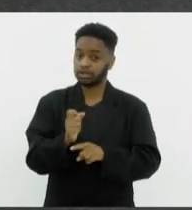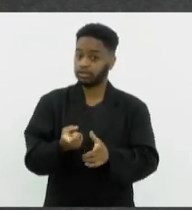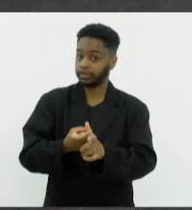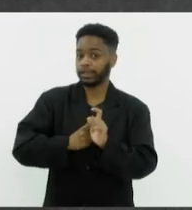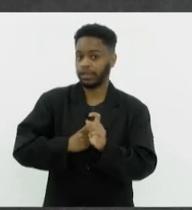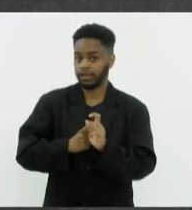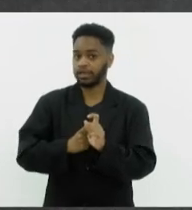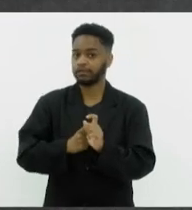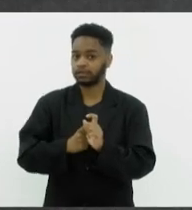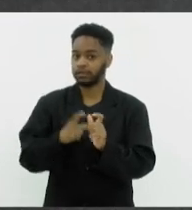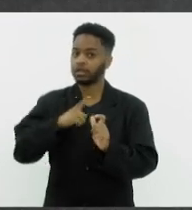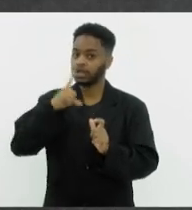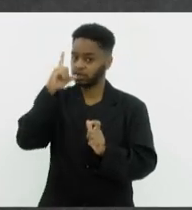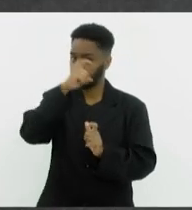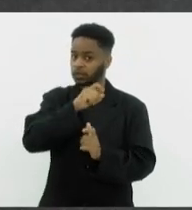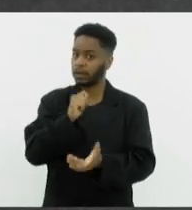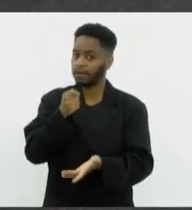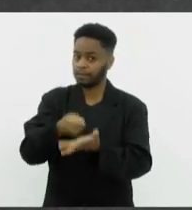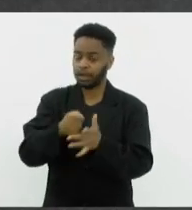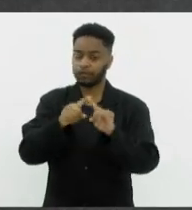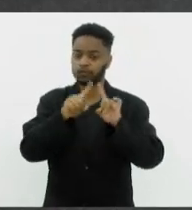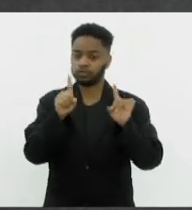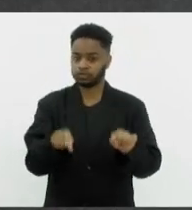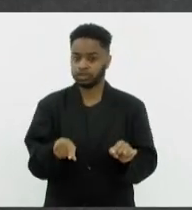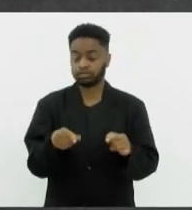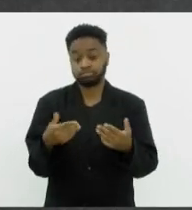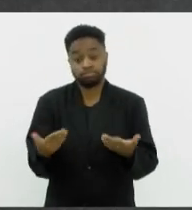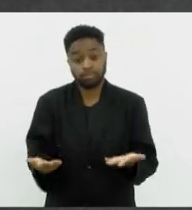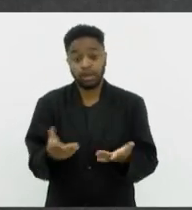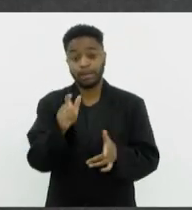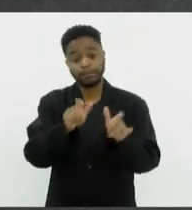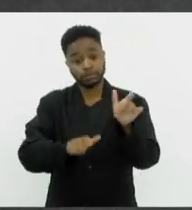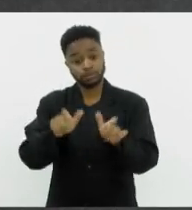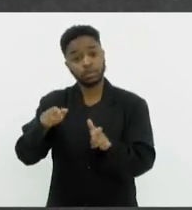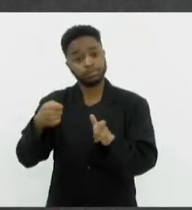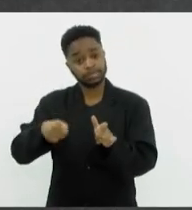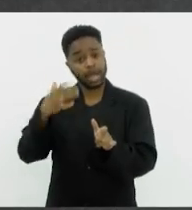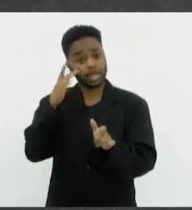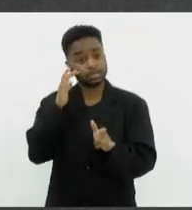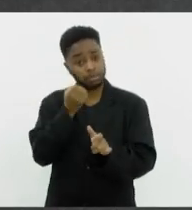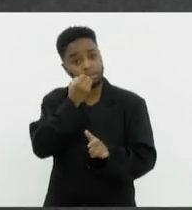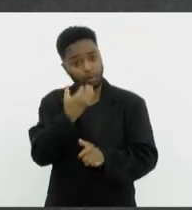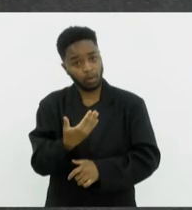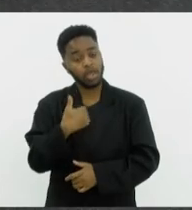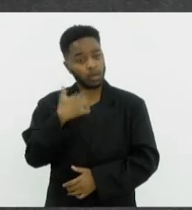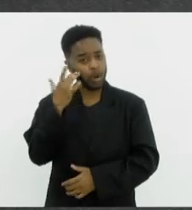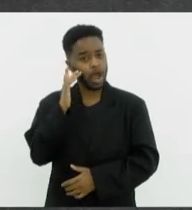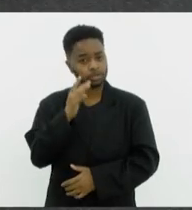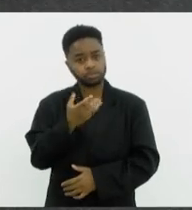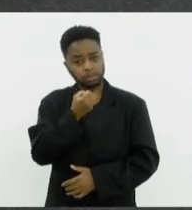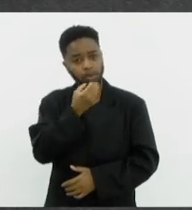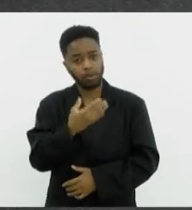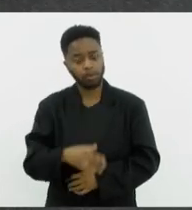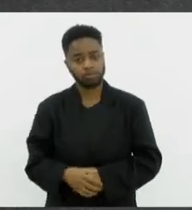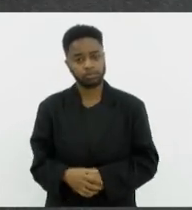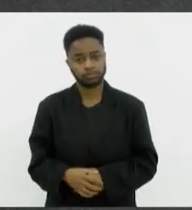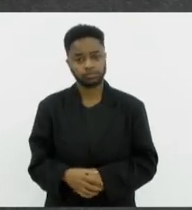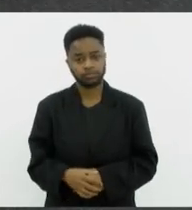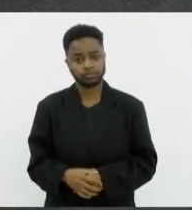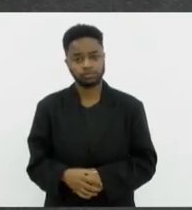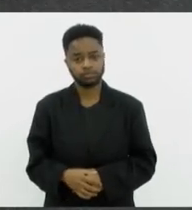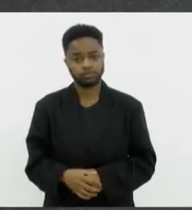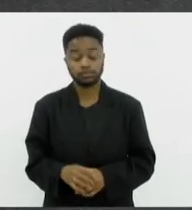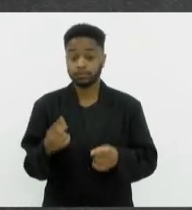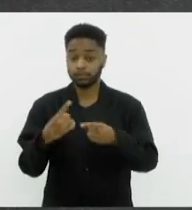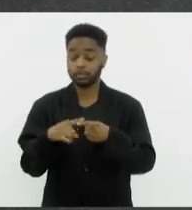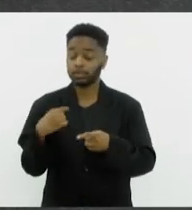que tem dificuldade de pagar servidor. Então, as pessoas deveriam estar achando bom, eu acho muito bom, que a